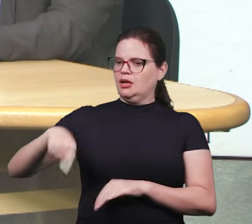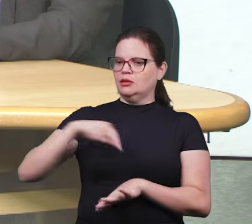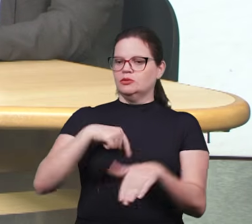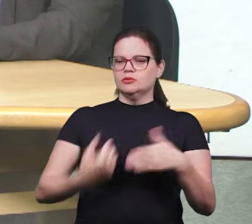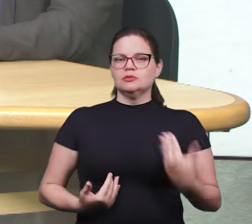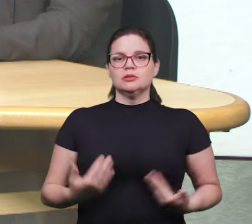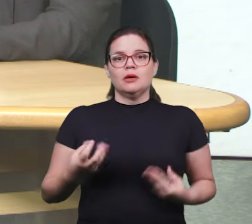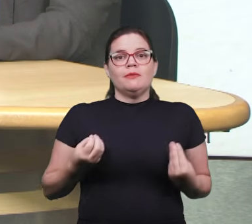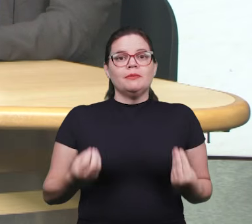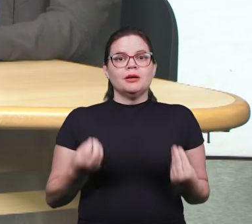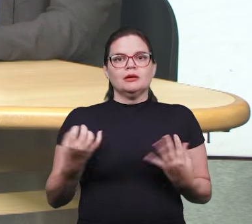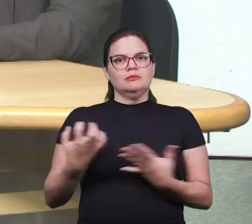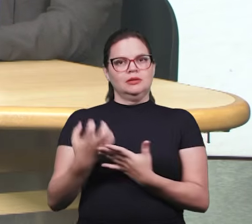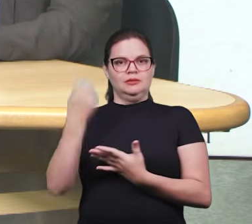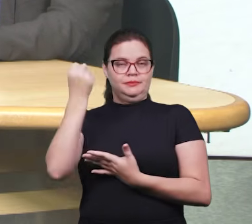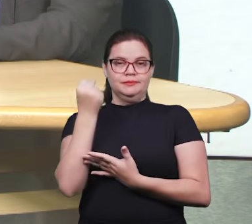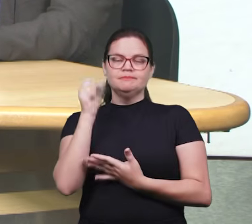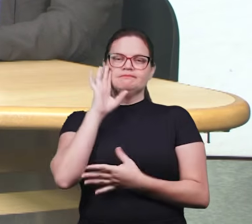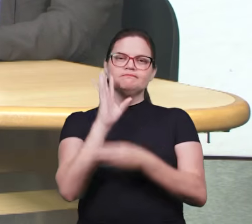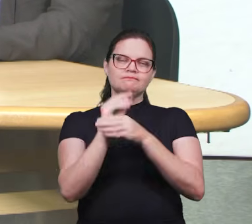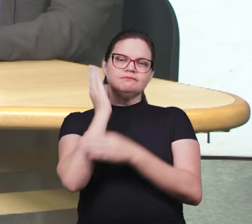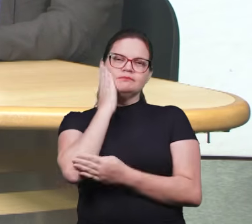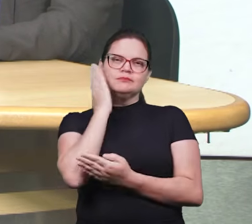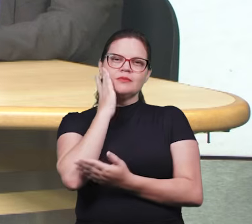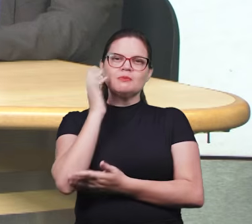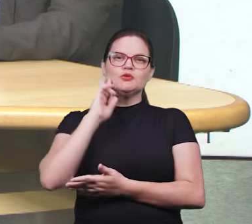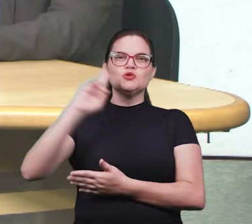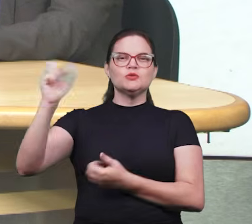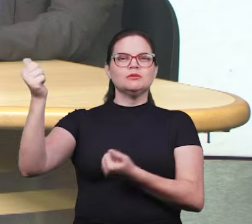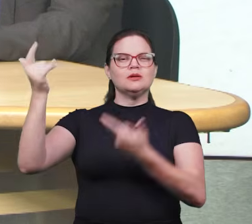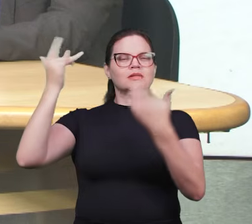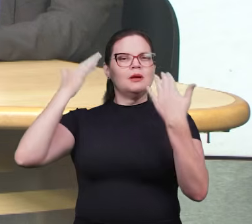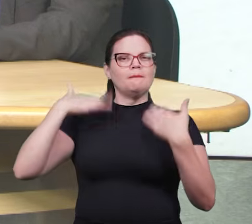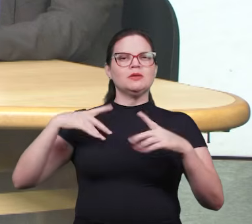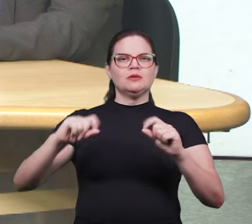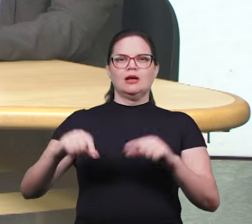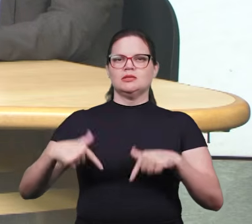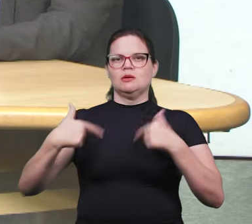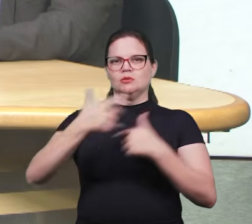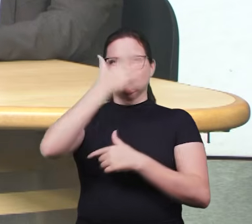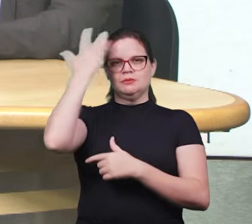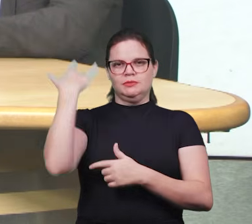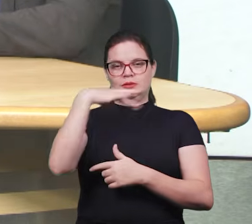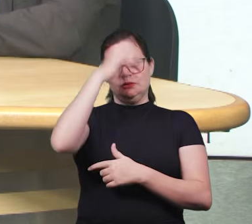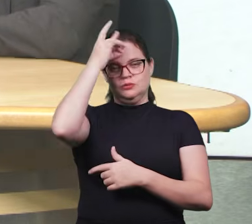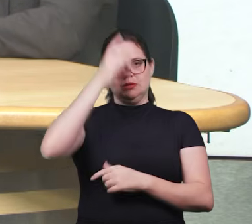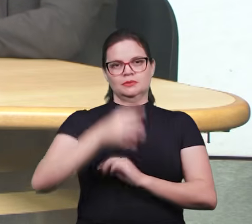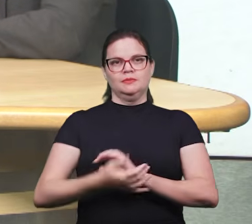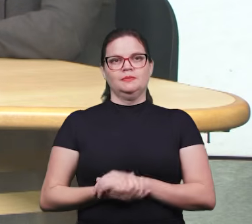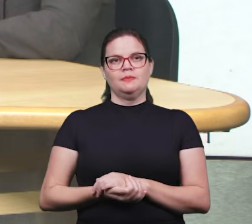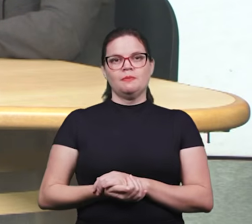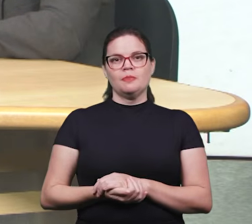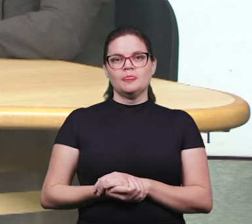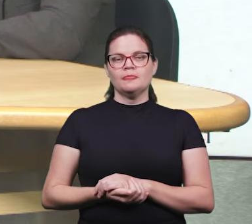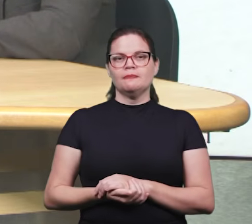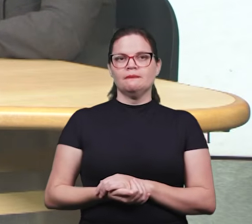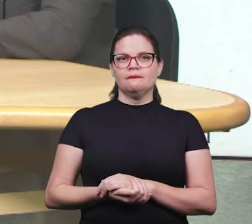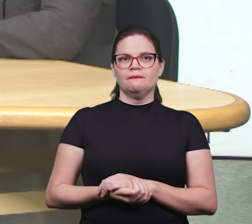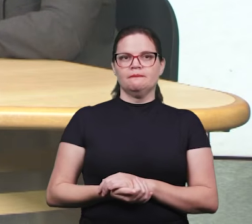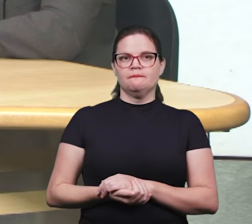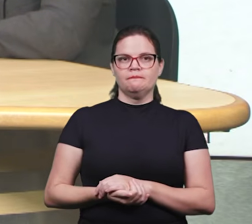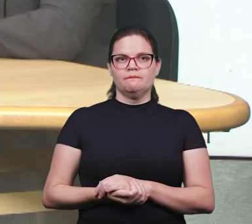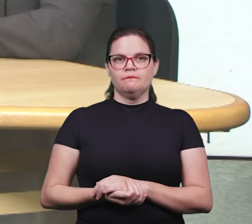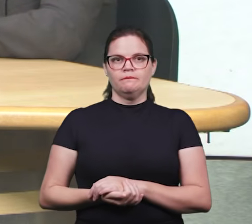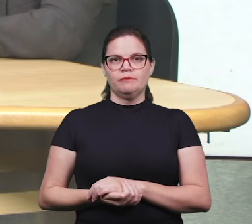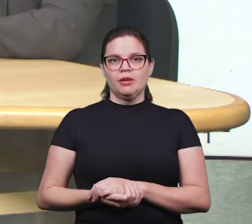E o grande recurso que tem nos dado, que é a operação do Espírito Santo. E põe a parte